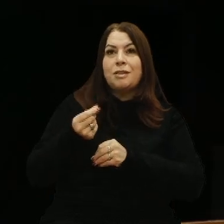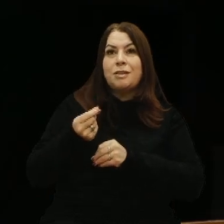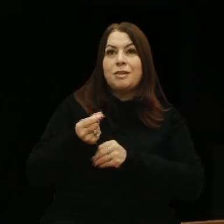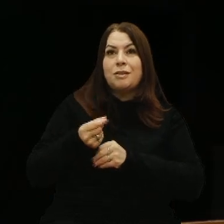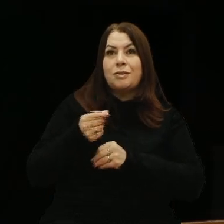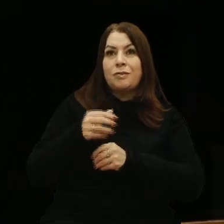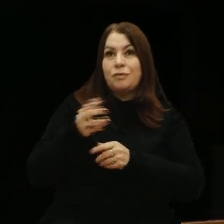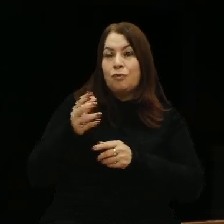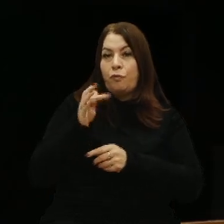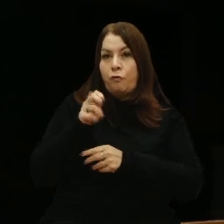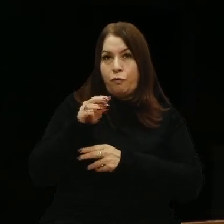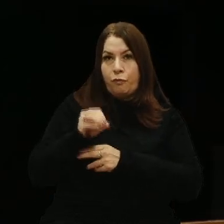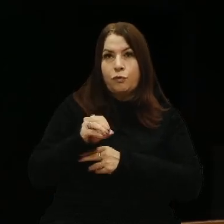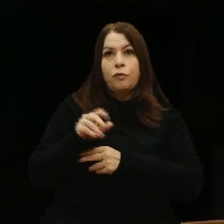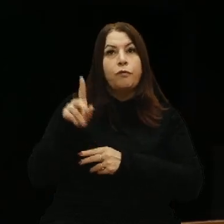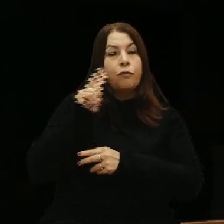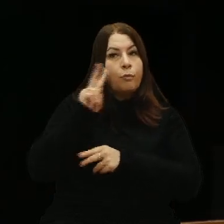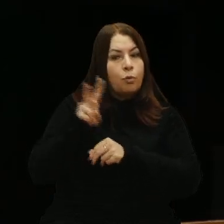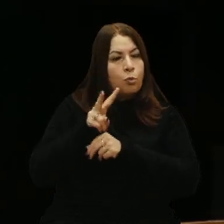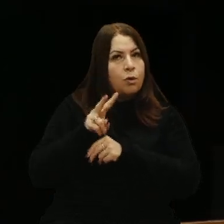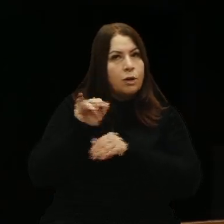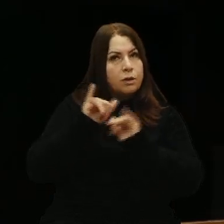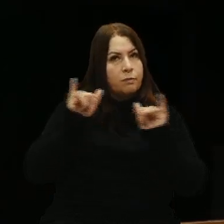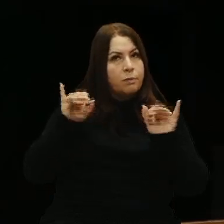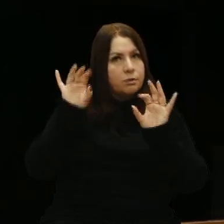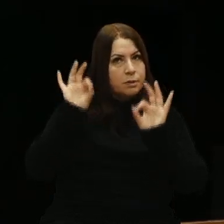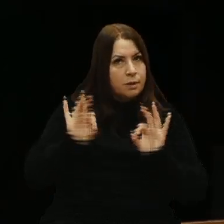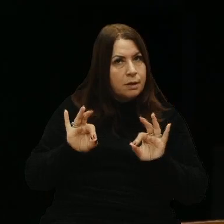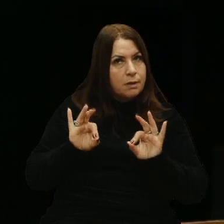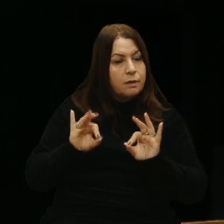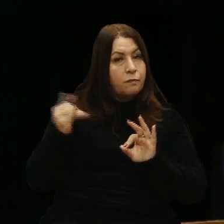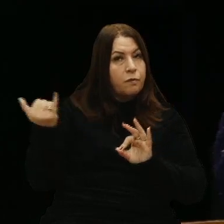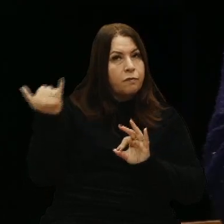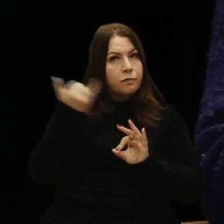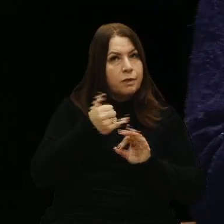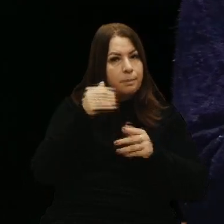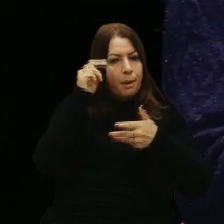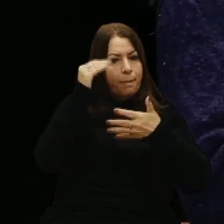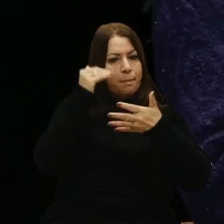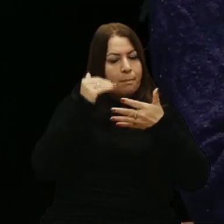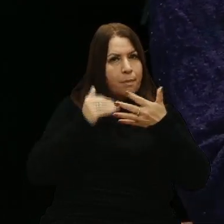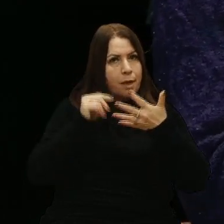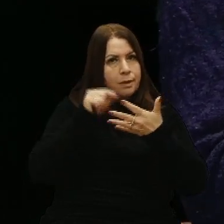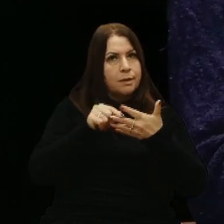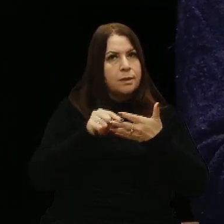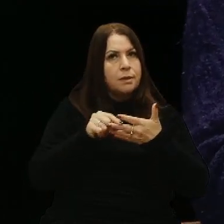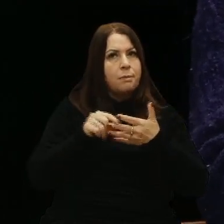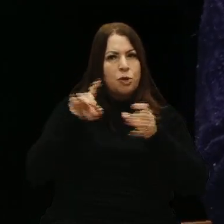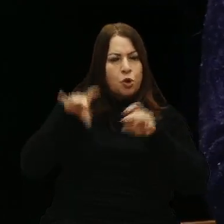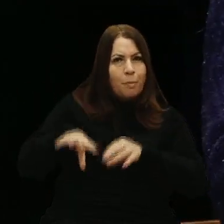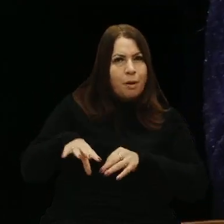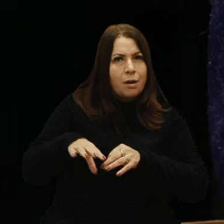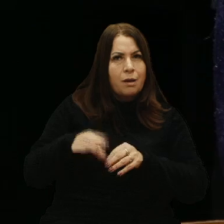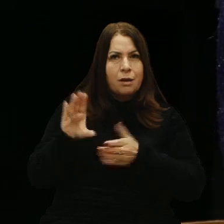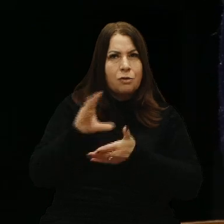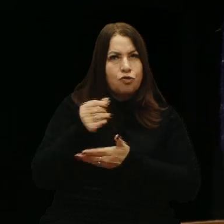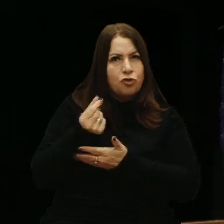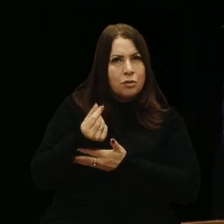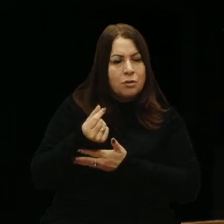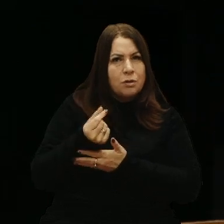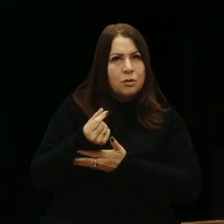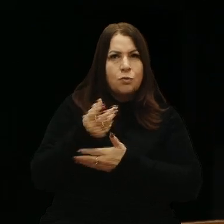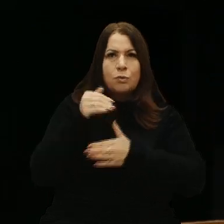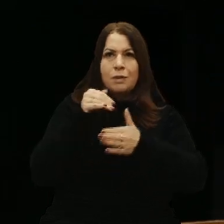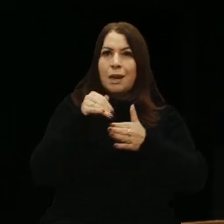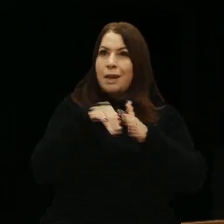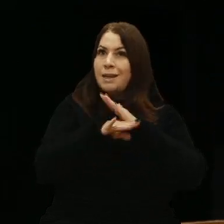passado. Vou buscar essa informação de forma mais concreta, vou trazer mais elementos sobre isso, mas sobrar recurso nos cofres